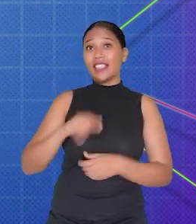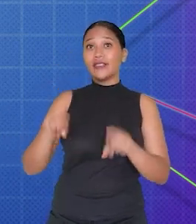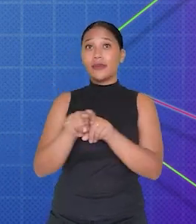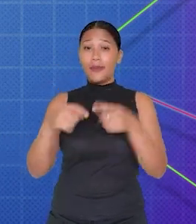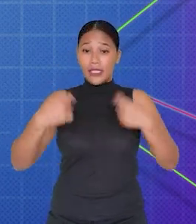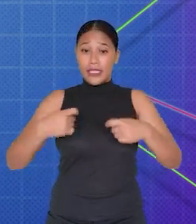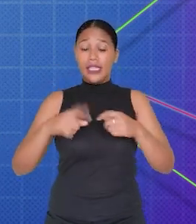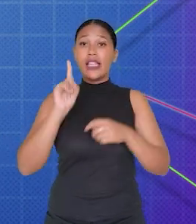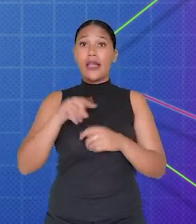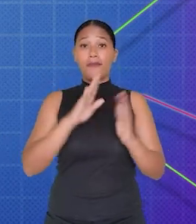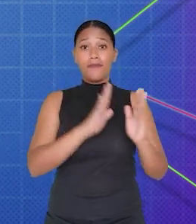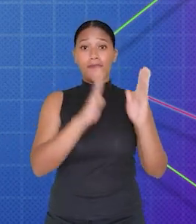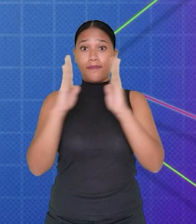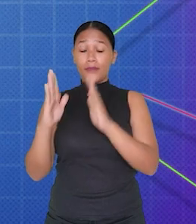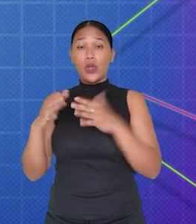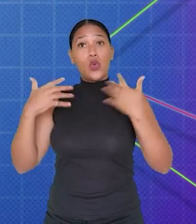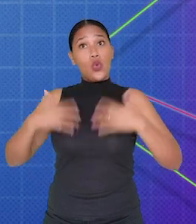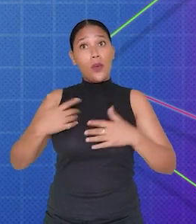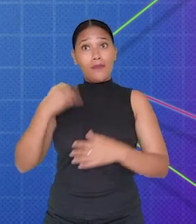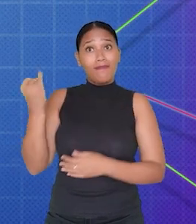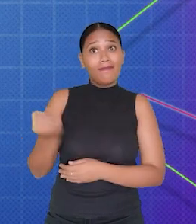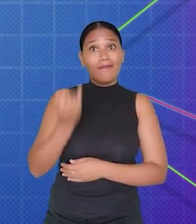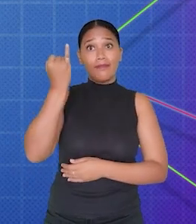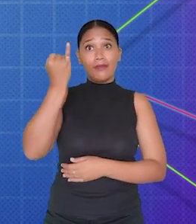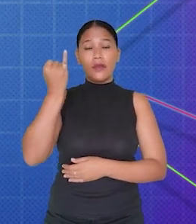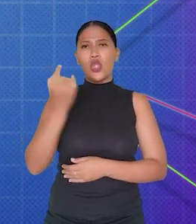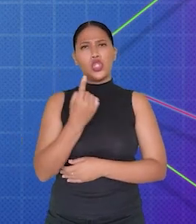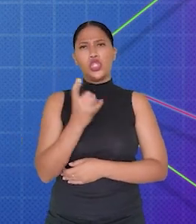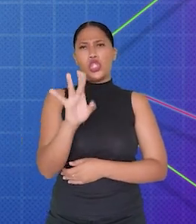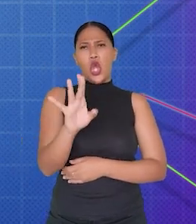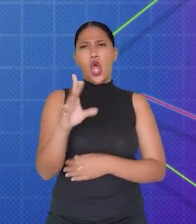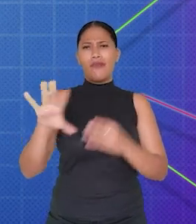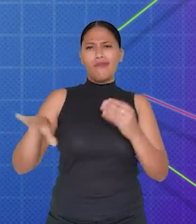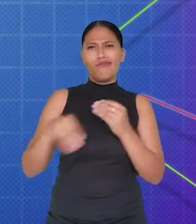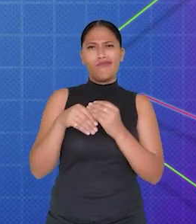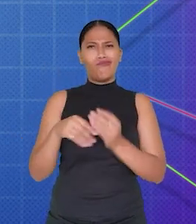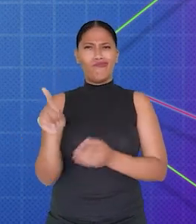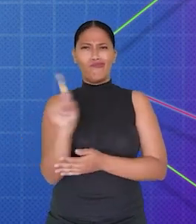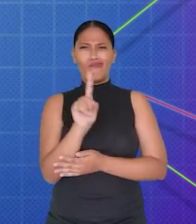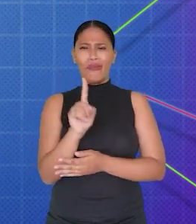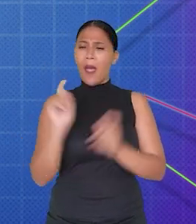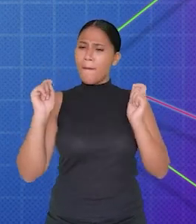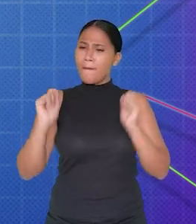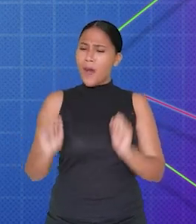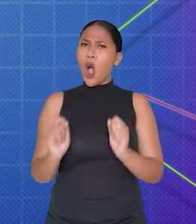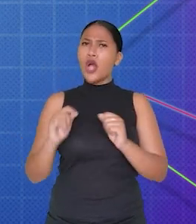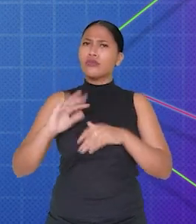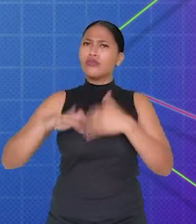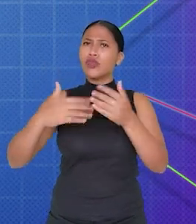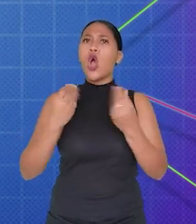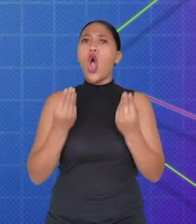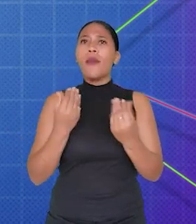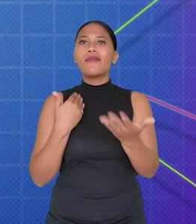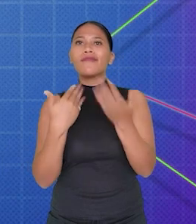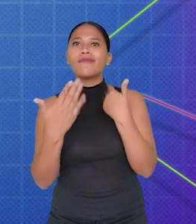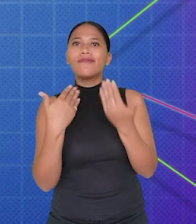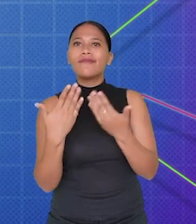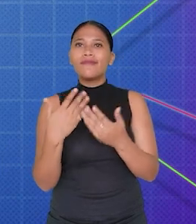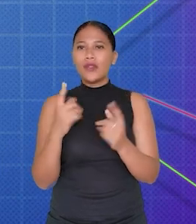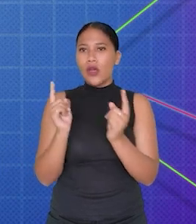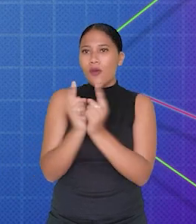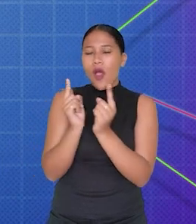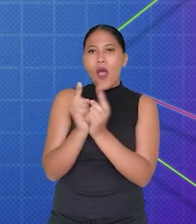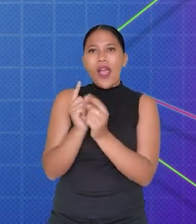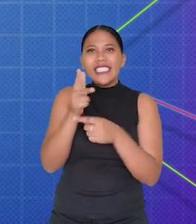narrativa também precisa ser uma parte integrante da jogabilidade, e não apenas um complemento. Isso pode ser alcançado por meio de diálogos ou